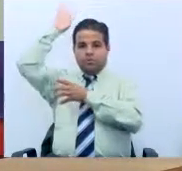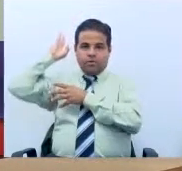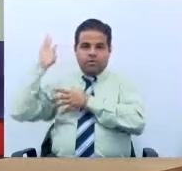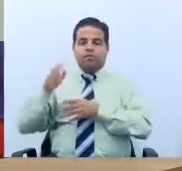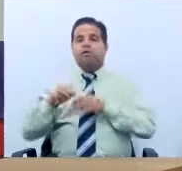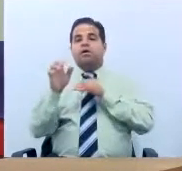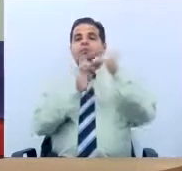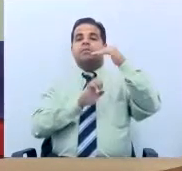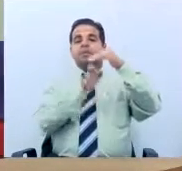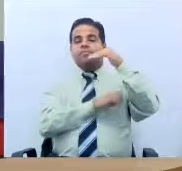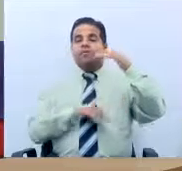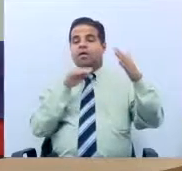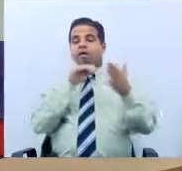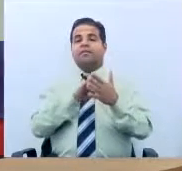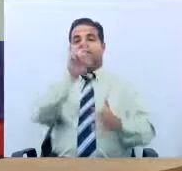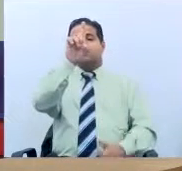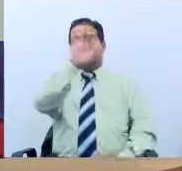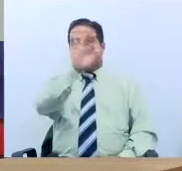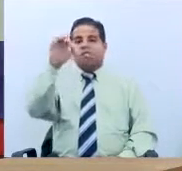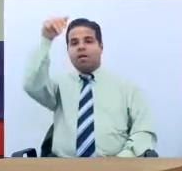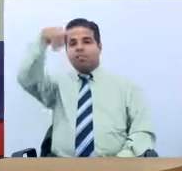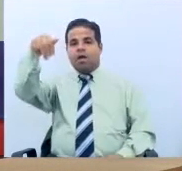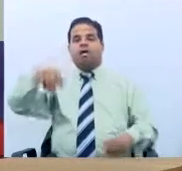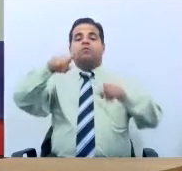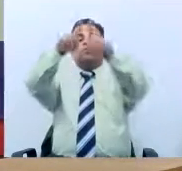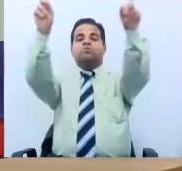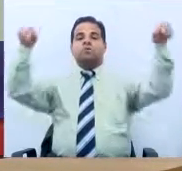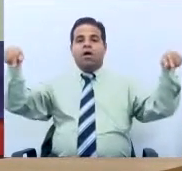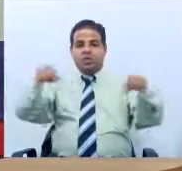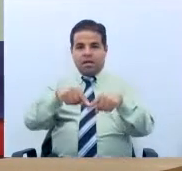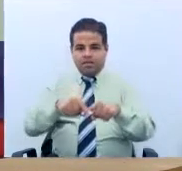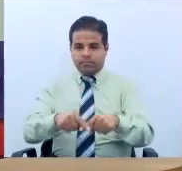empreendimentos até 100 metros quadrados.